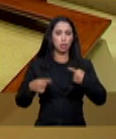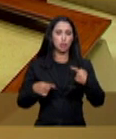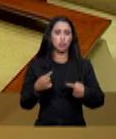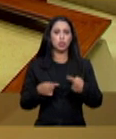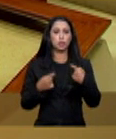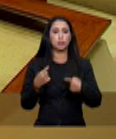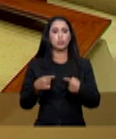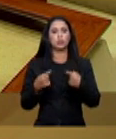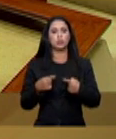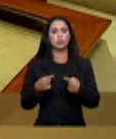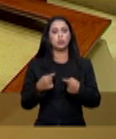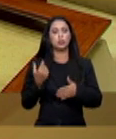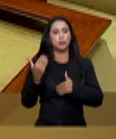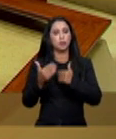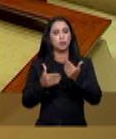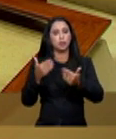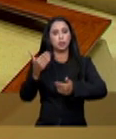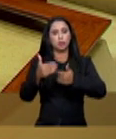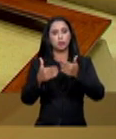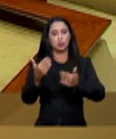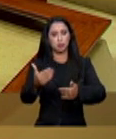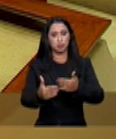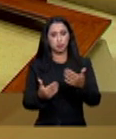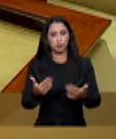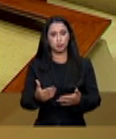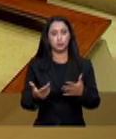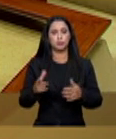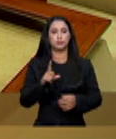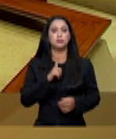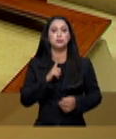gente foi aperfeiçoando ao longo do tempo,